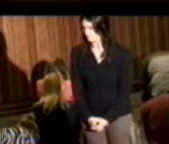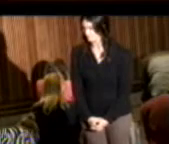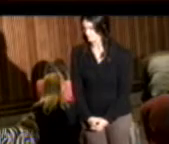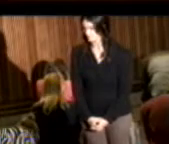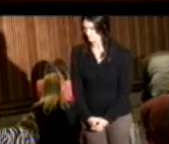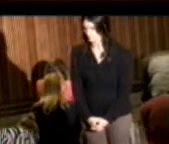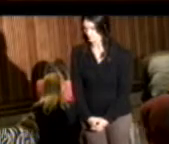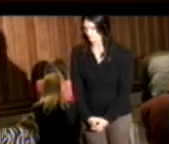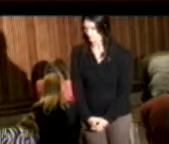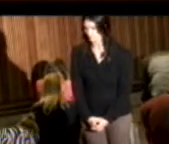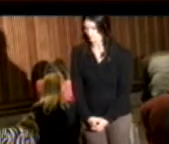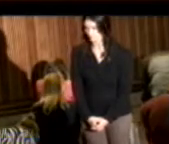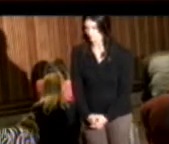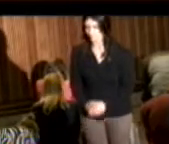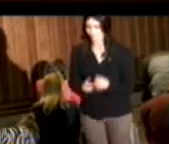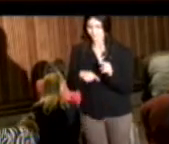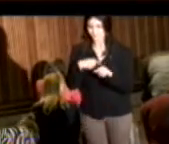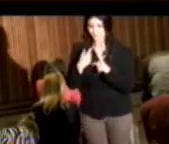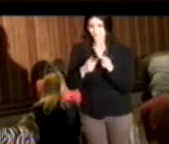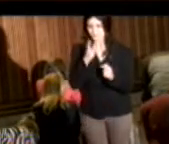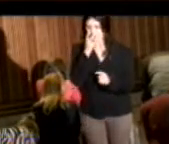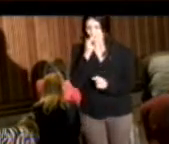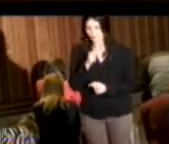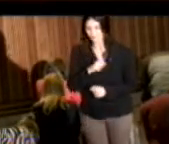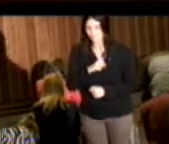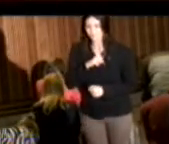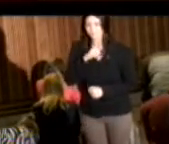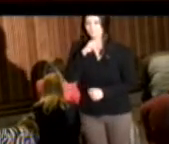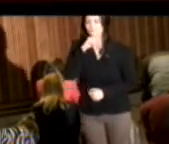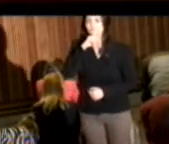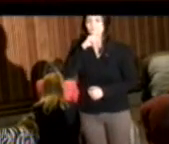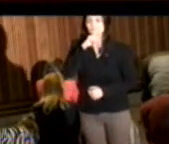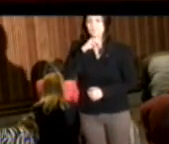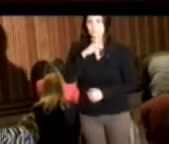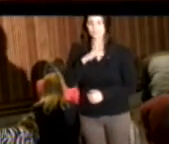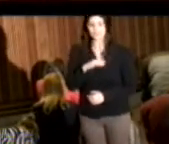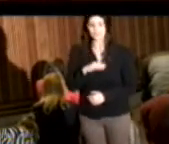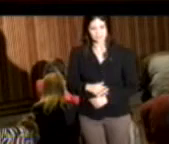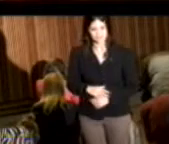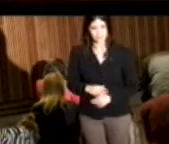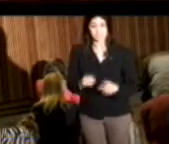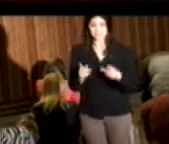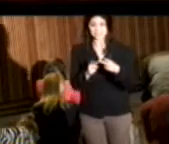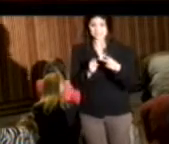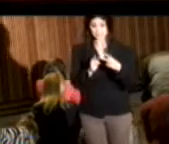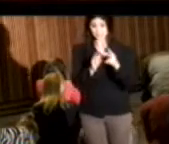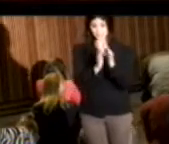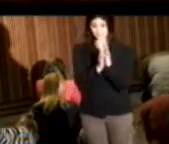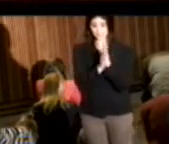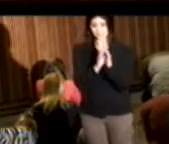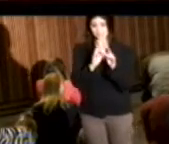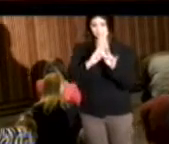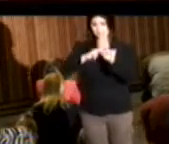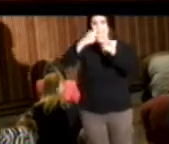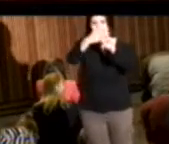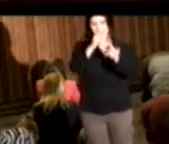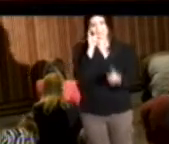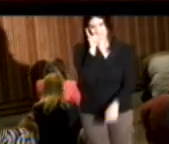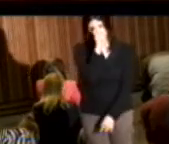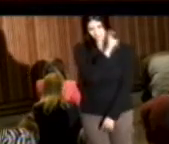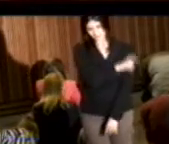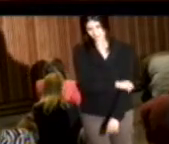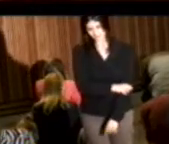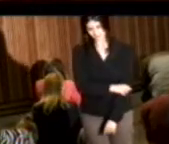Depois você vai dar um suspiro, que a segunda parte vai ser mais difícil. E você vai dizer: